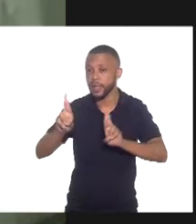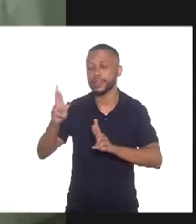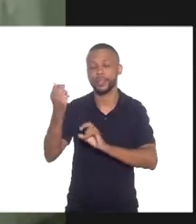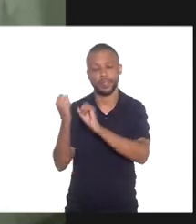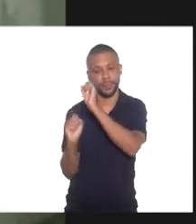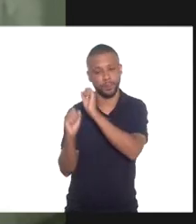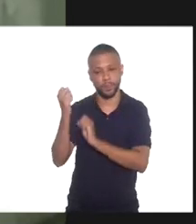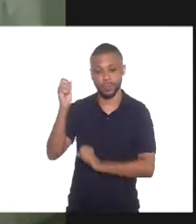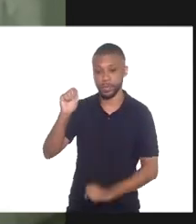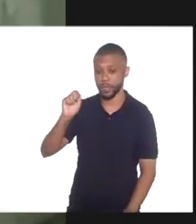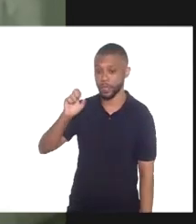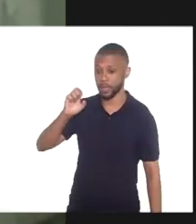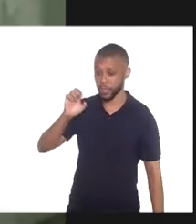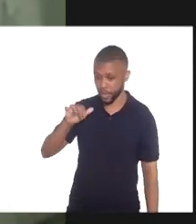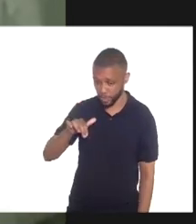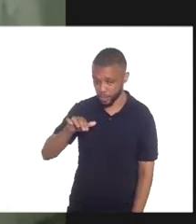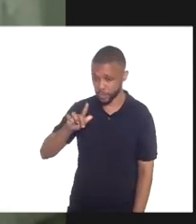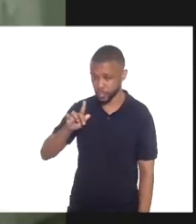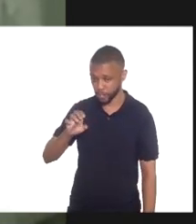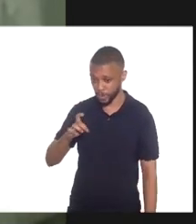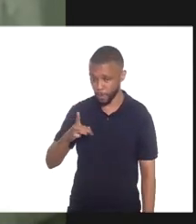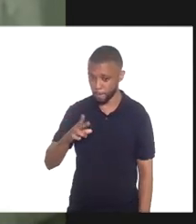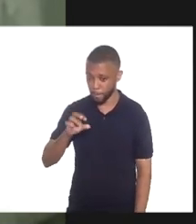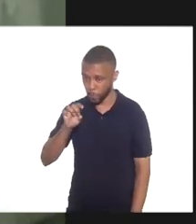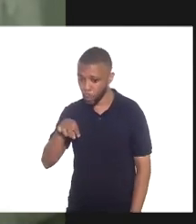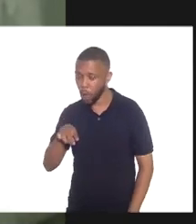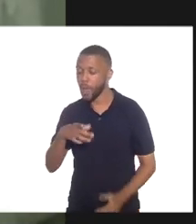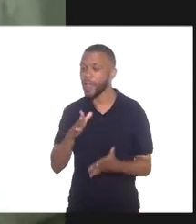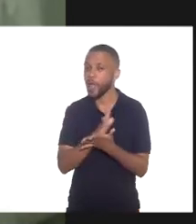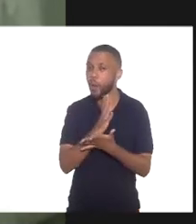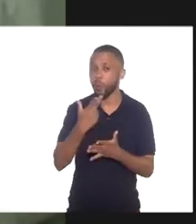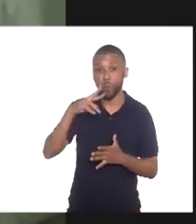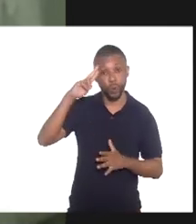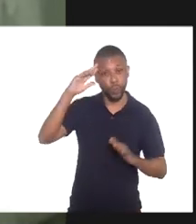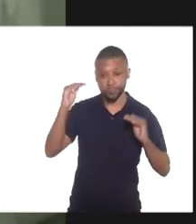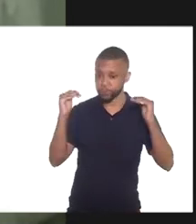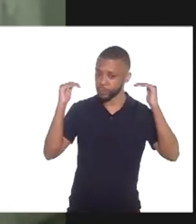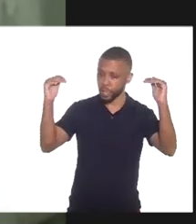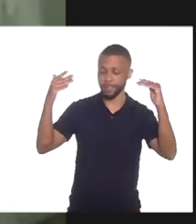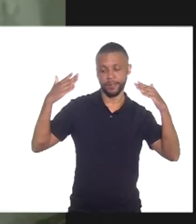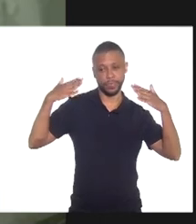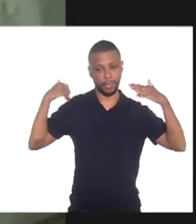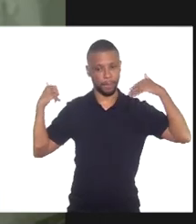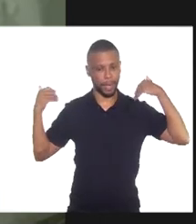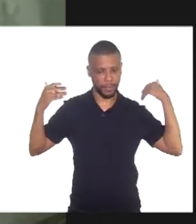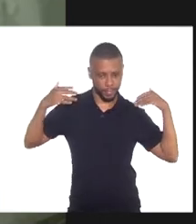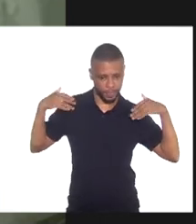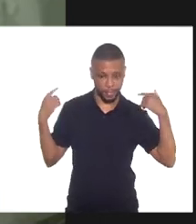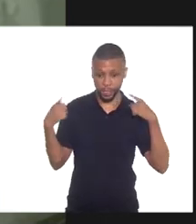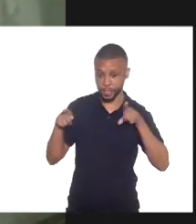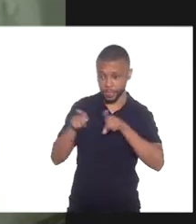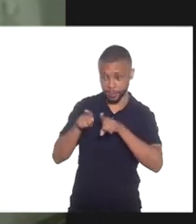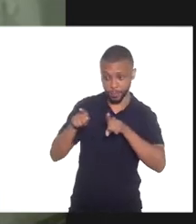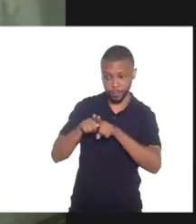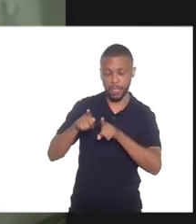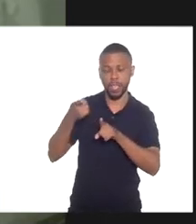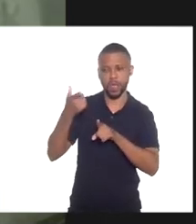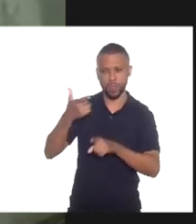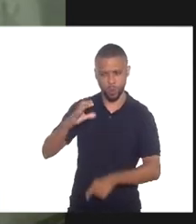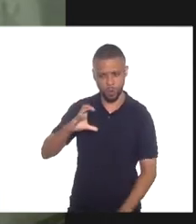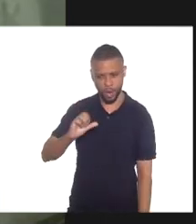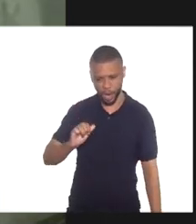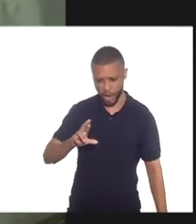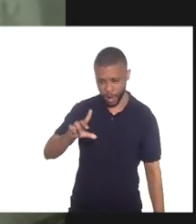o almirante Ilks, e também o Dr. Carlos Zerani, que é da Condor. Fizemos uma reunião